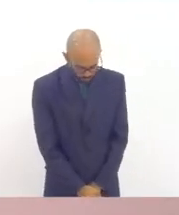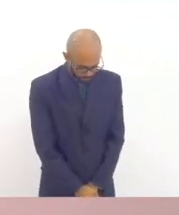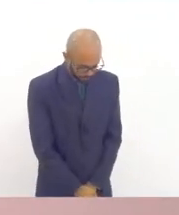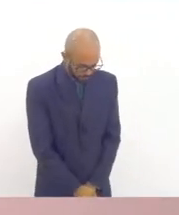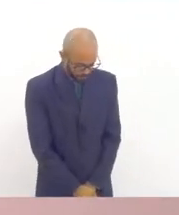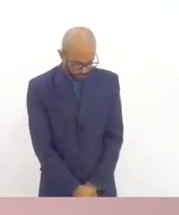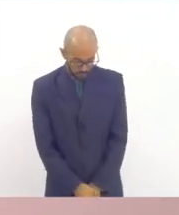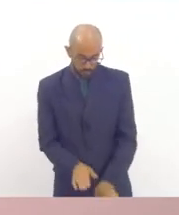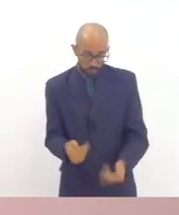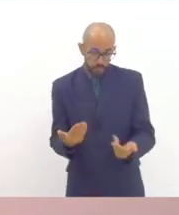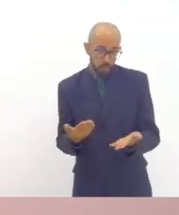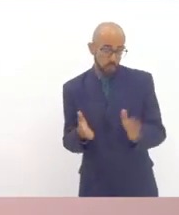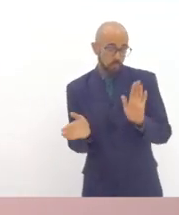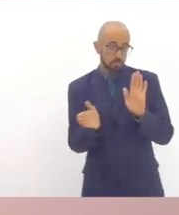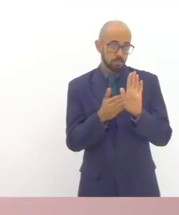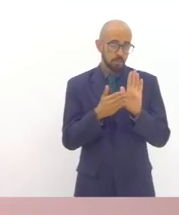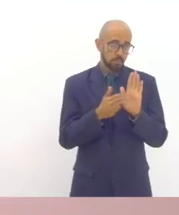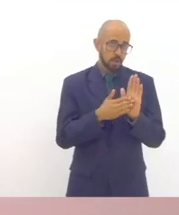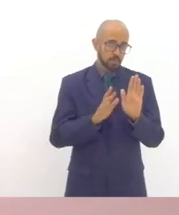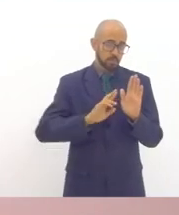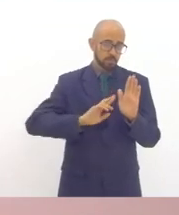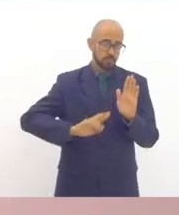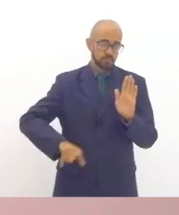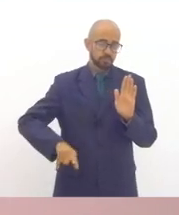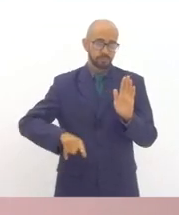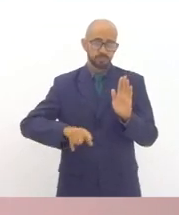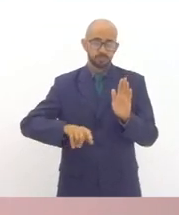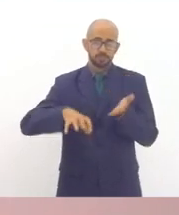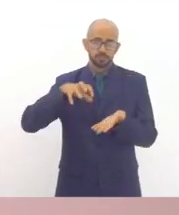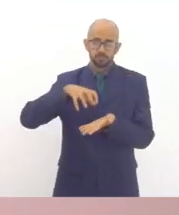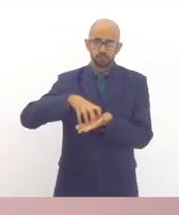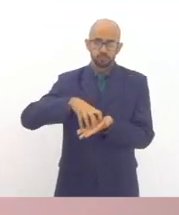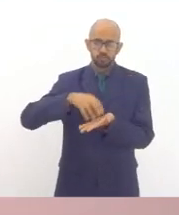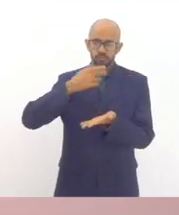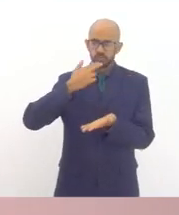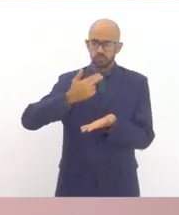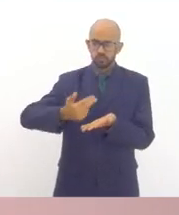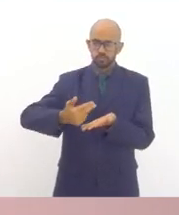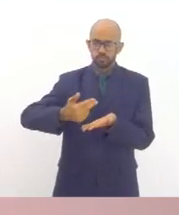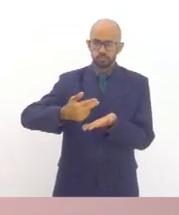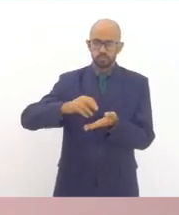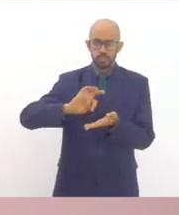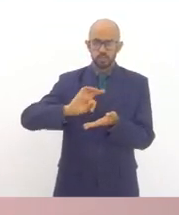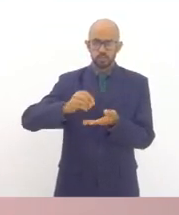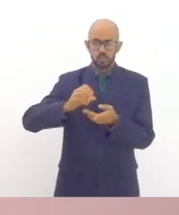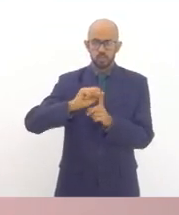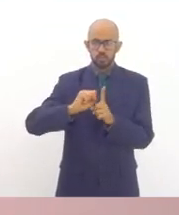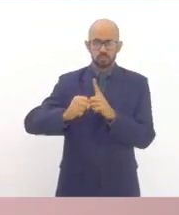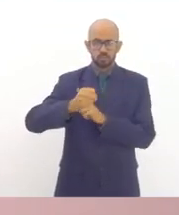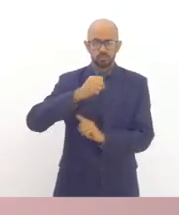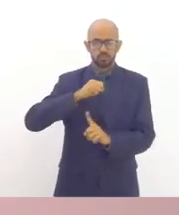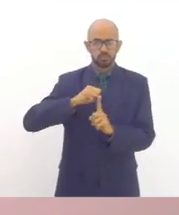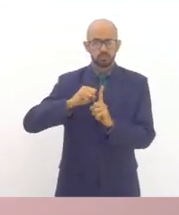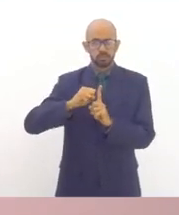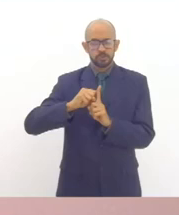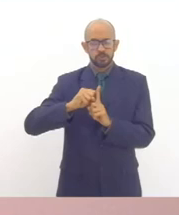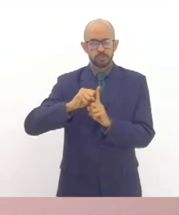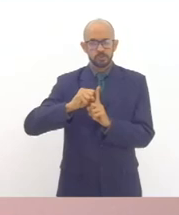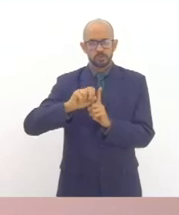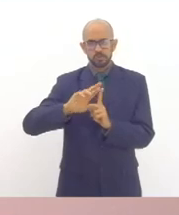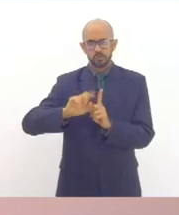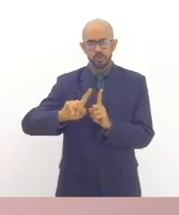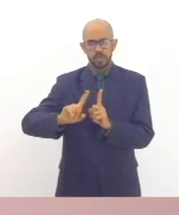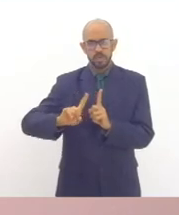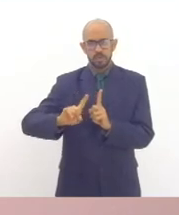a proposta não é de centro de línguas aberta à comunidade. Isso aqui pode ser incrustado dentro da